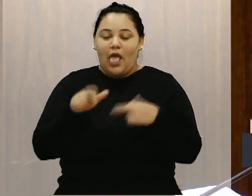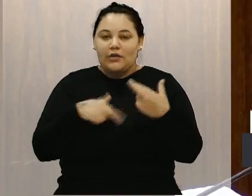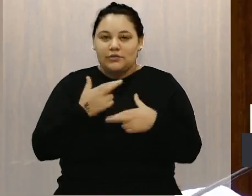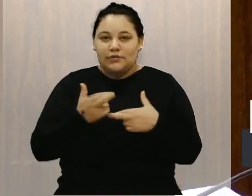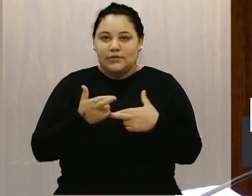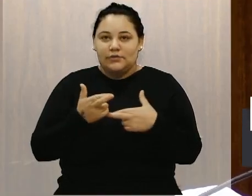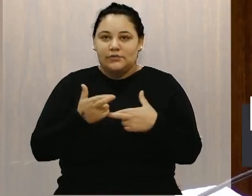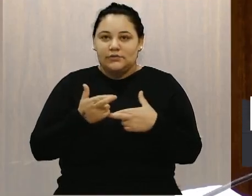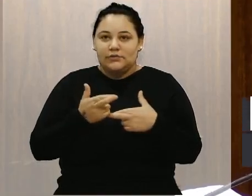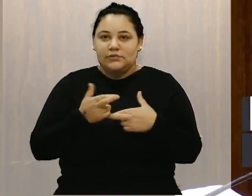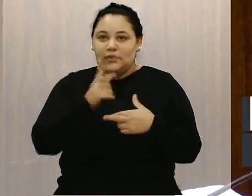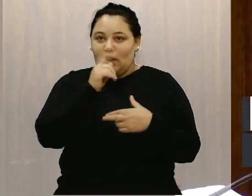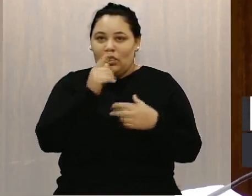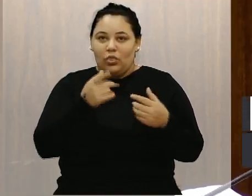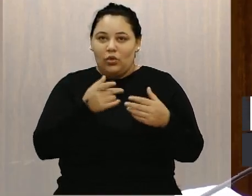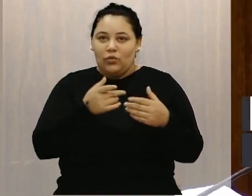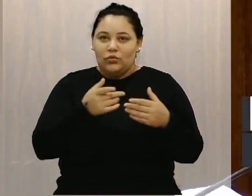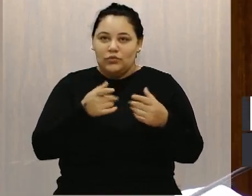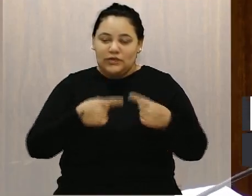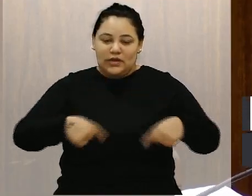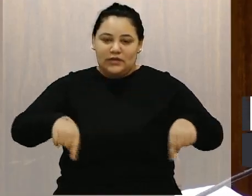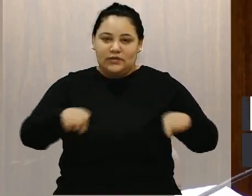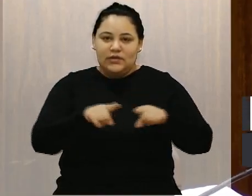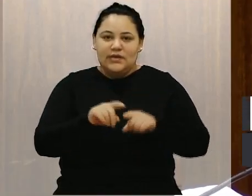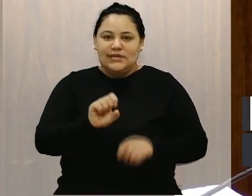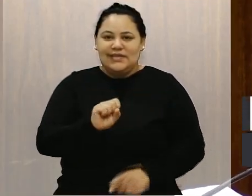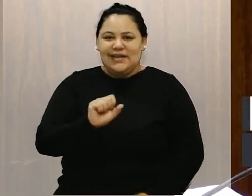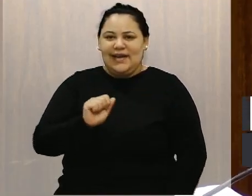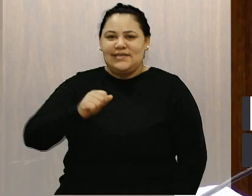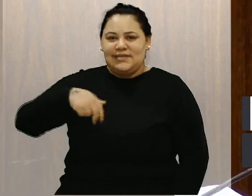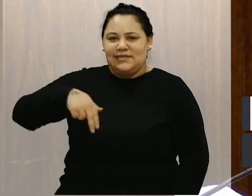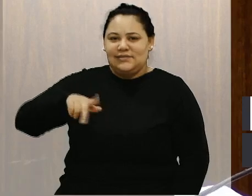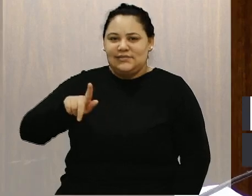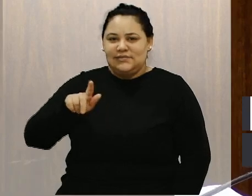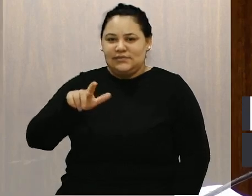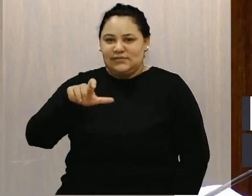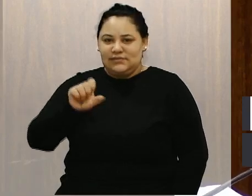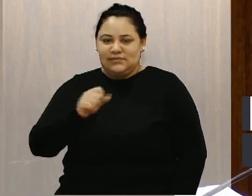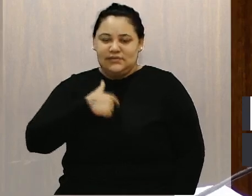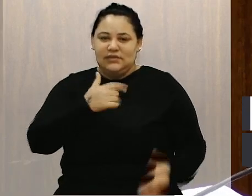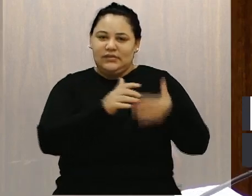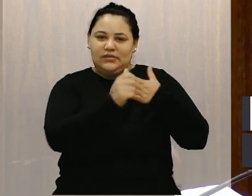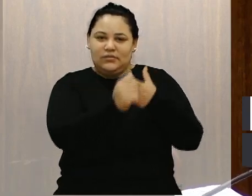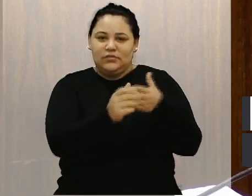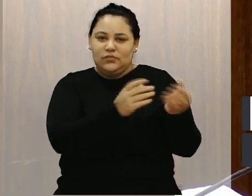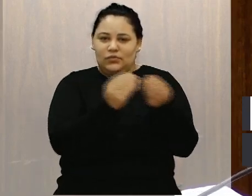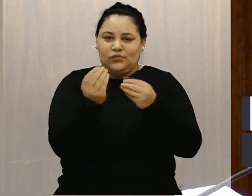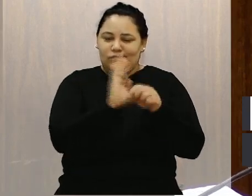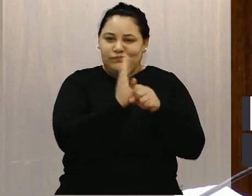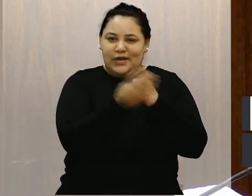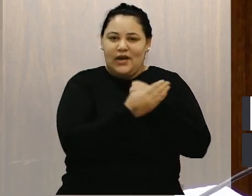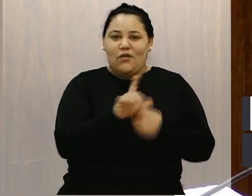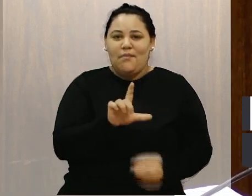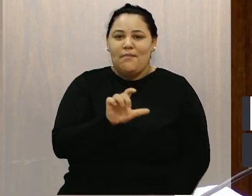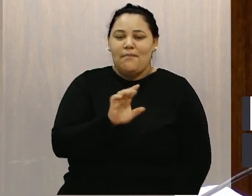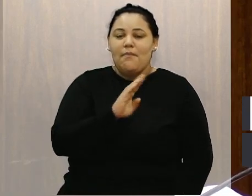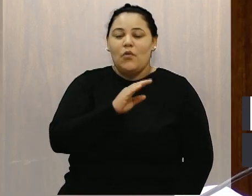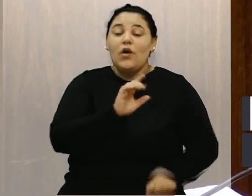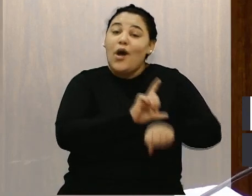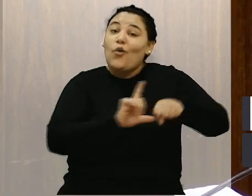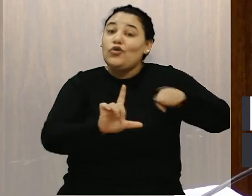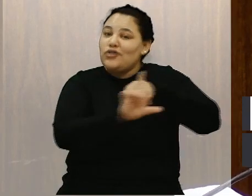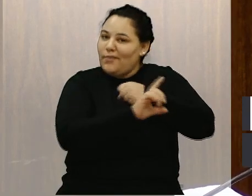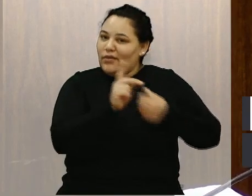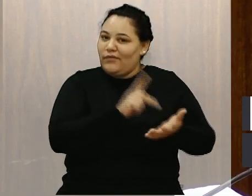rios, falar das sangas, né? Eu acompanho muito o loteamento Balardim, já trouxe vários